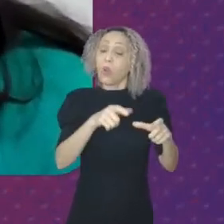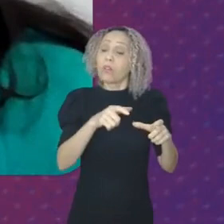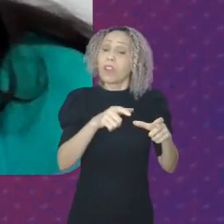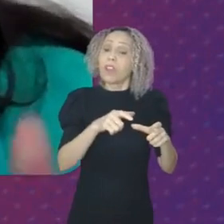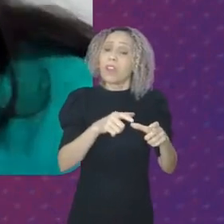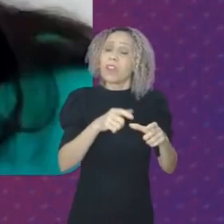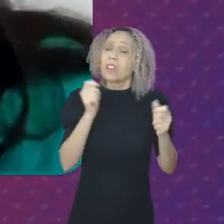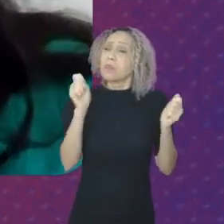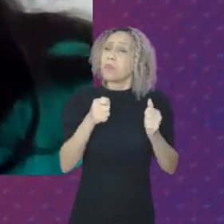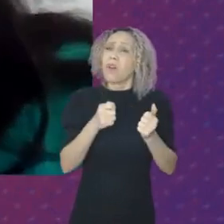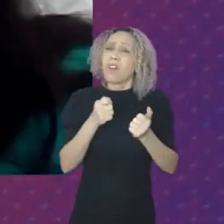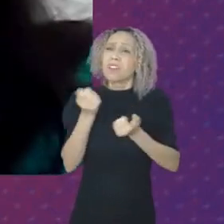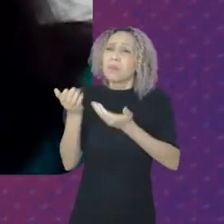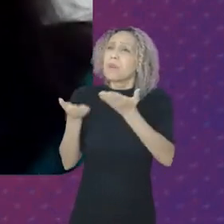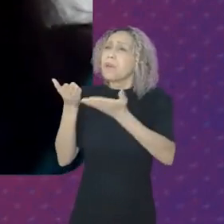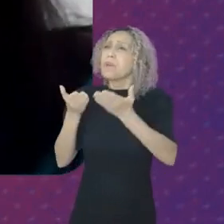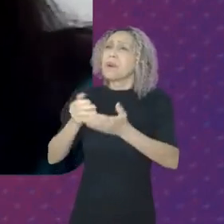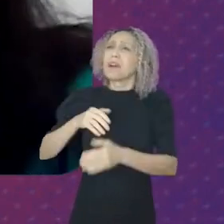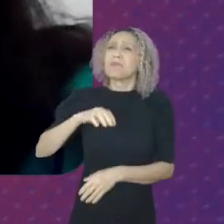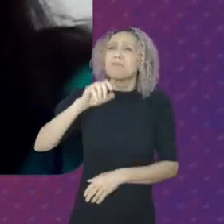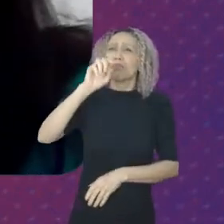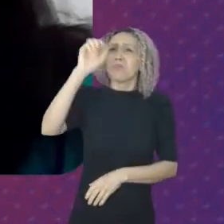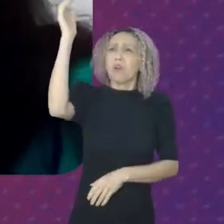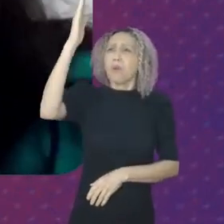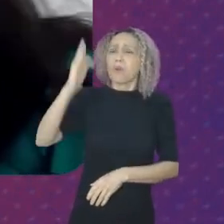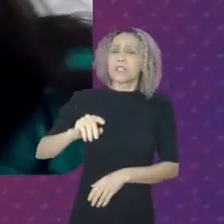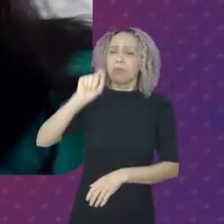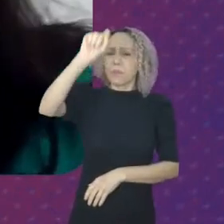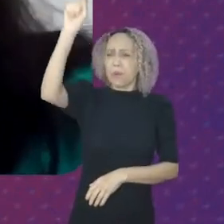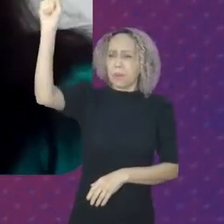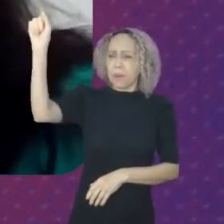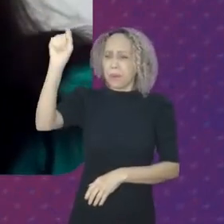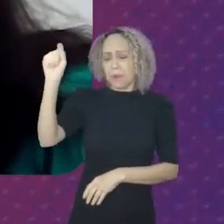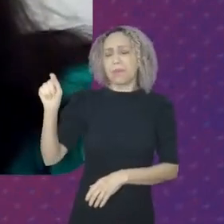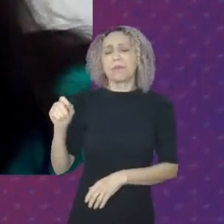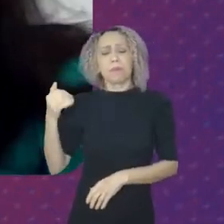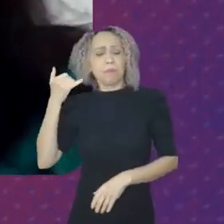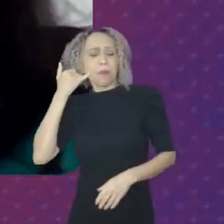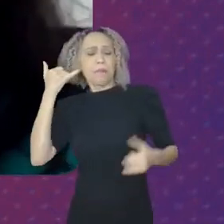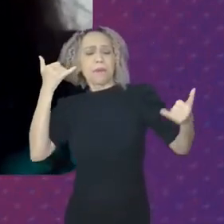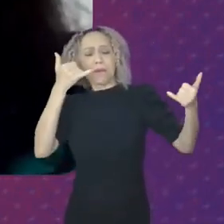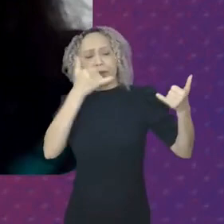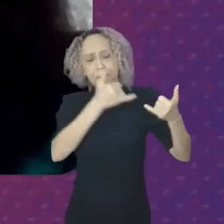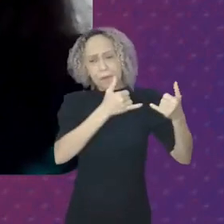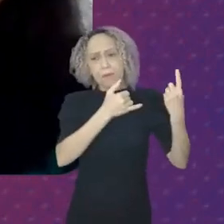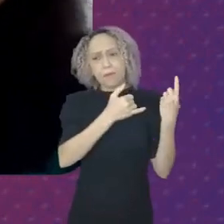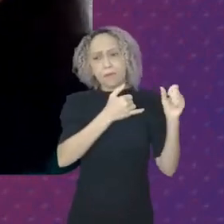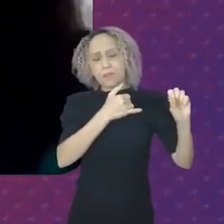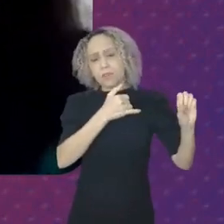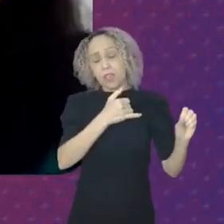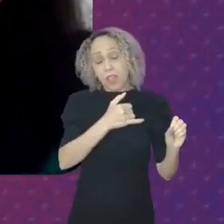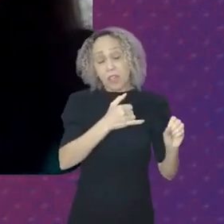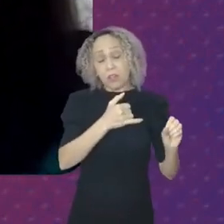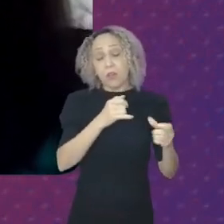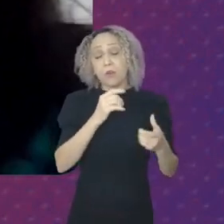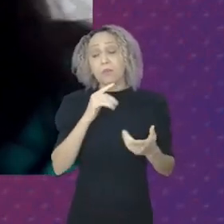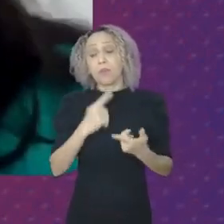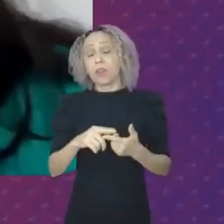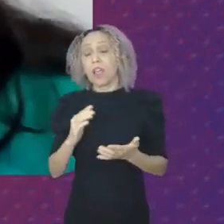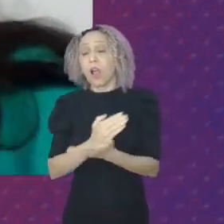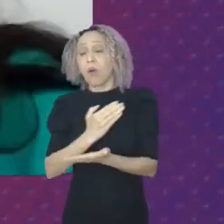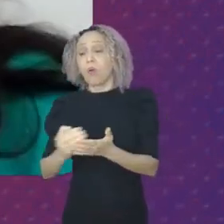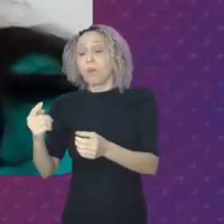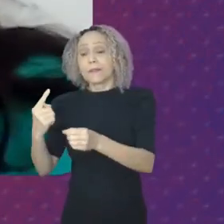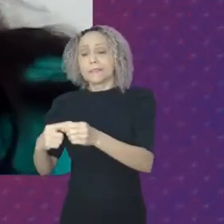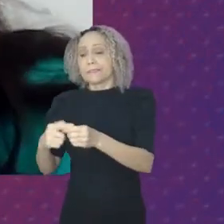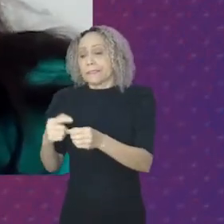à mulher, mas ela tem a oportunidade de poder contar com o Ligue 180, porque todo mundo tem um telefone, consegue ter um